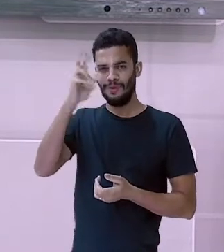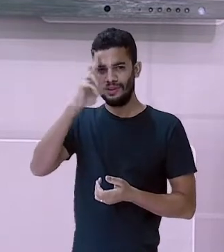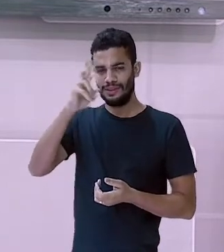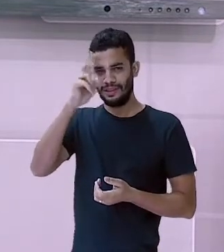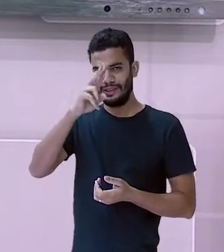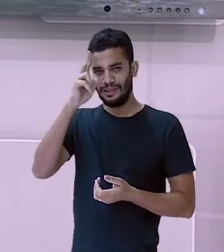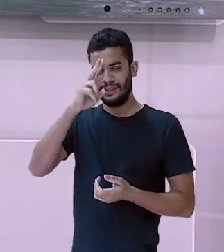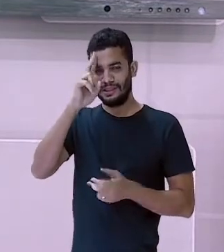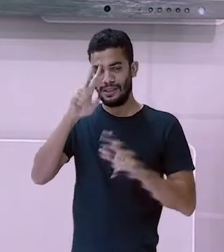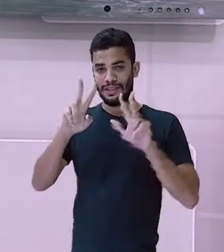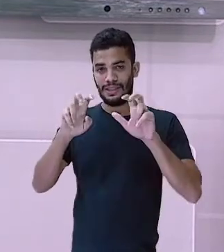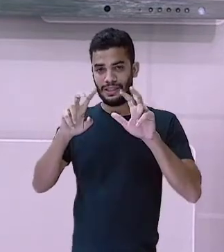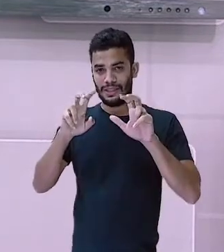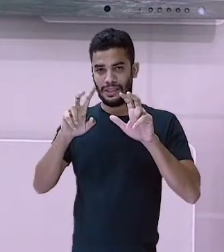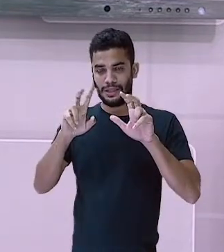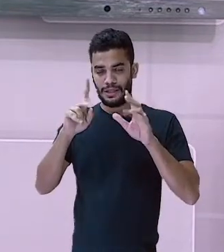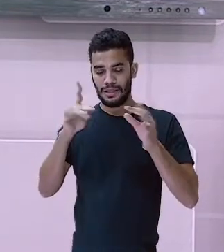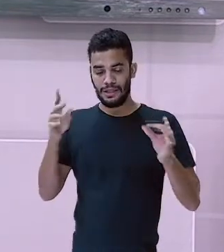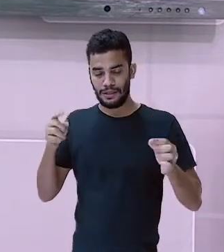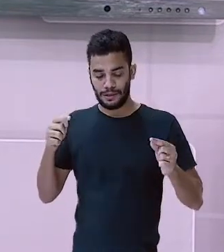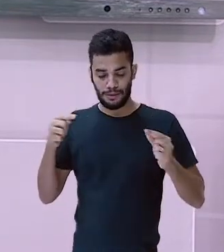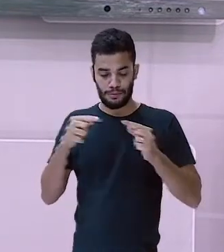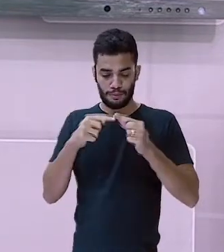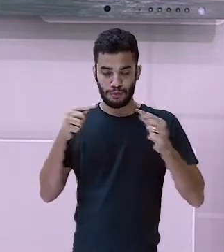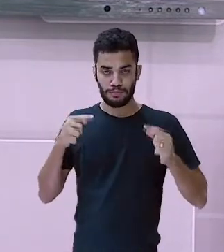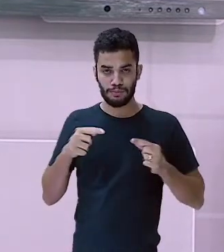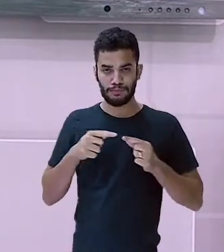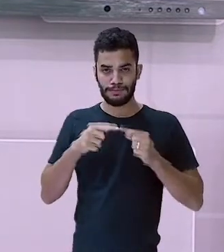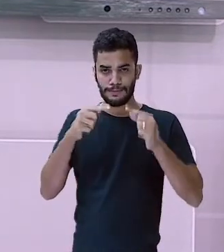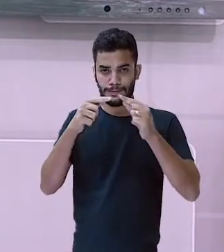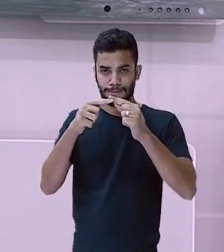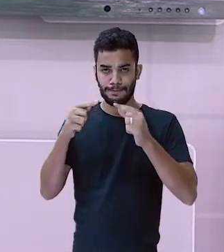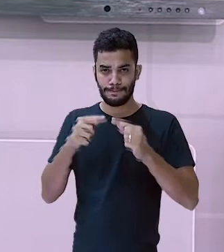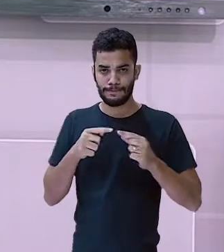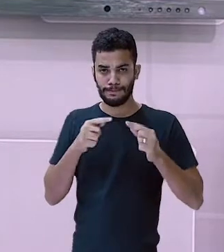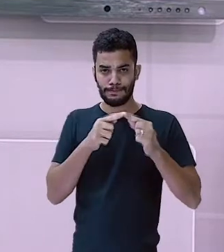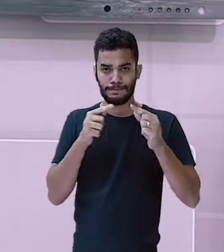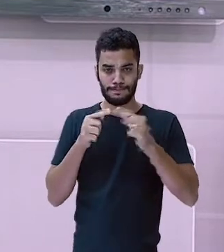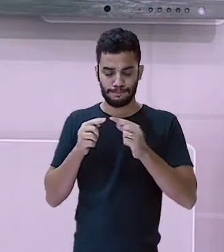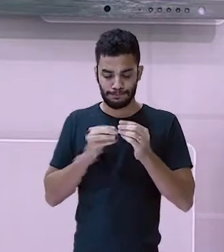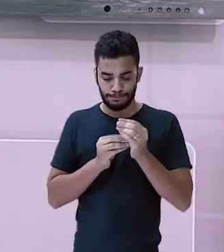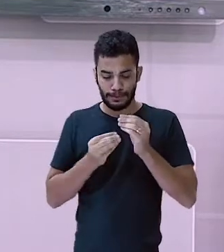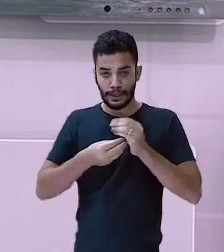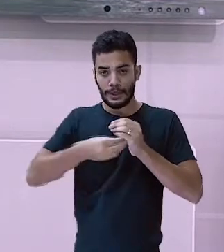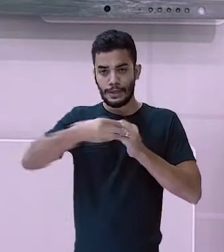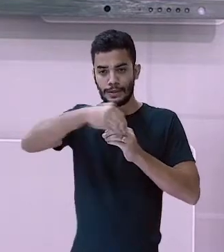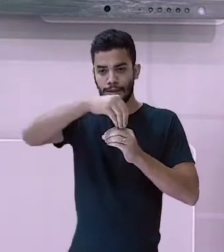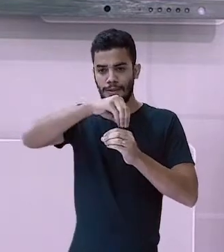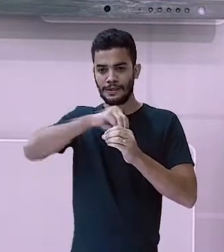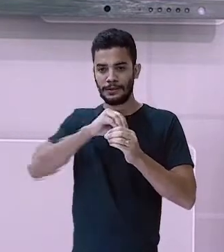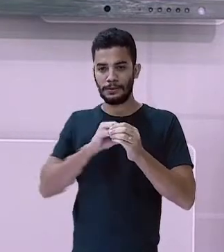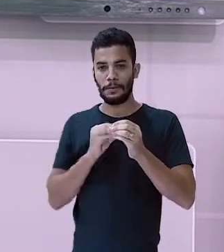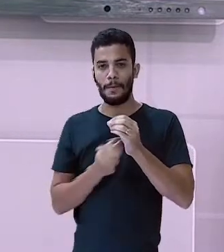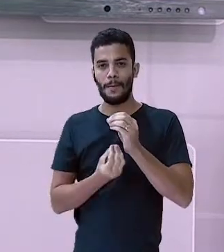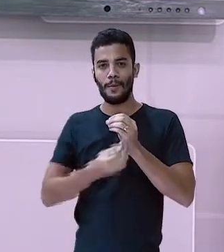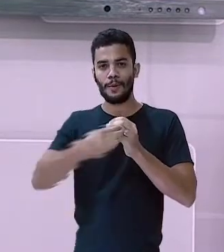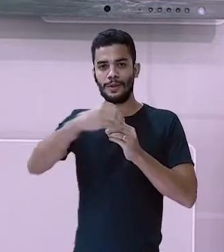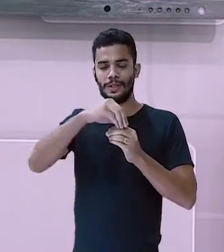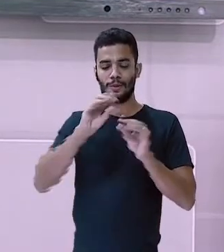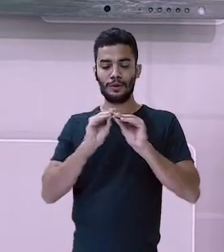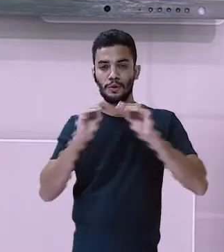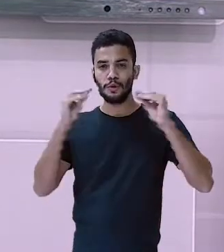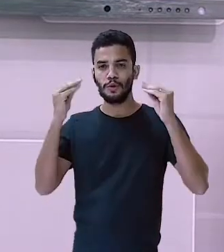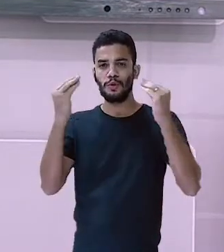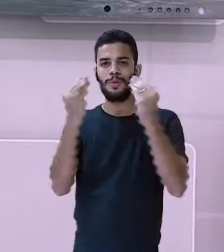átomos, eles se juntam, eles se ligam e formam as moléculas, formam as